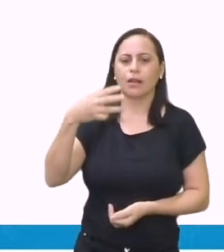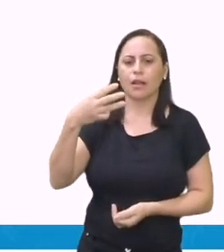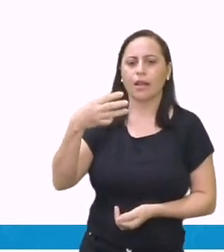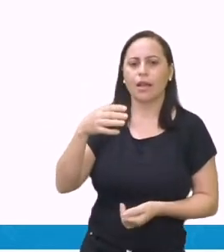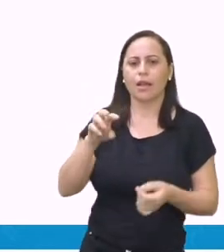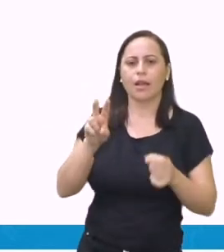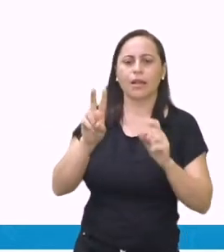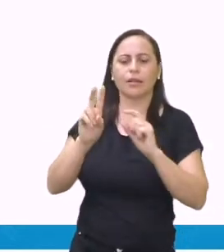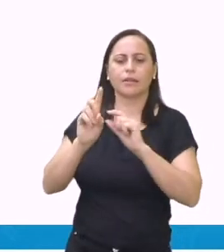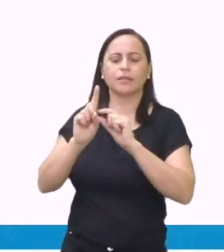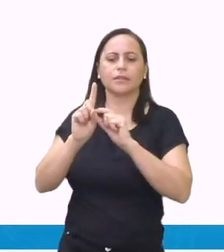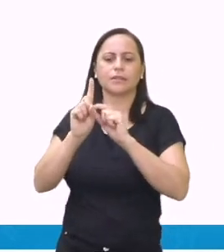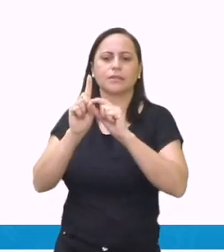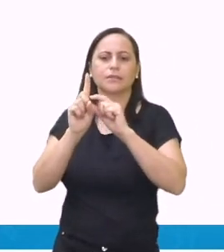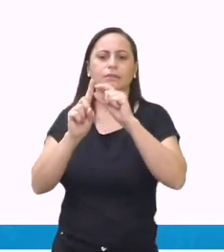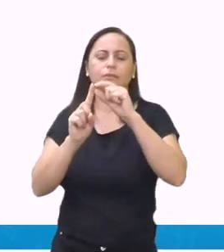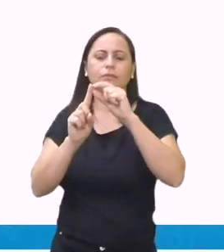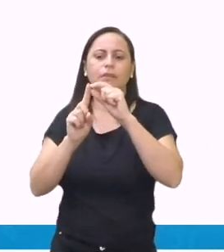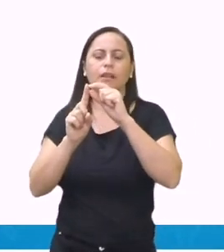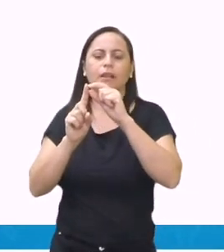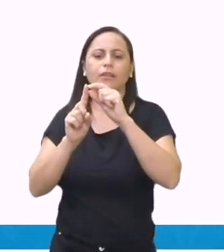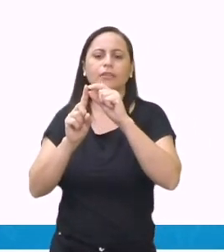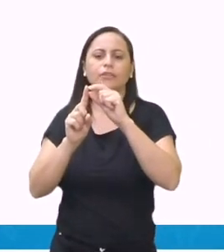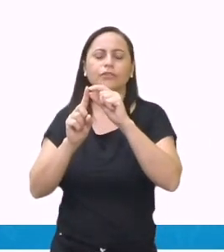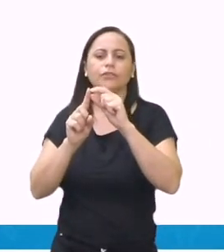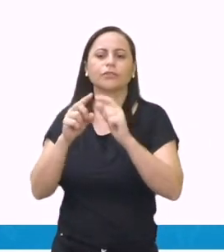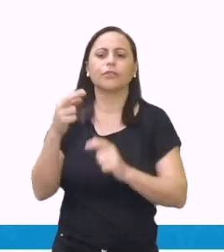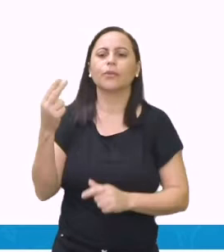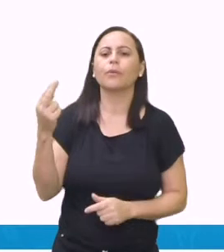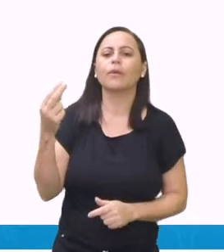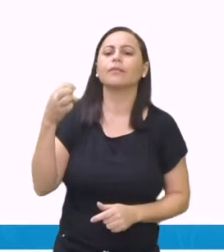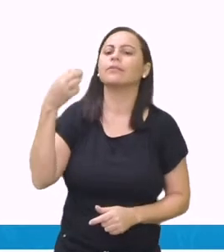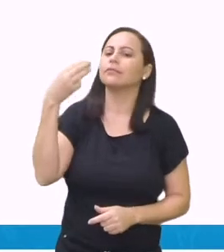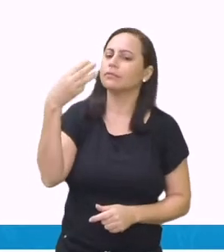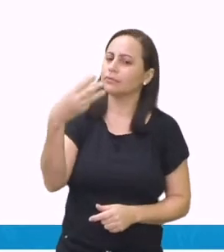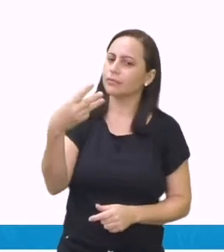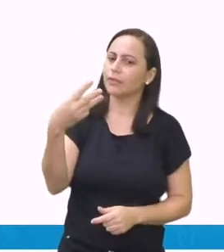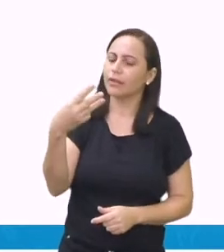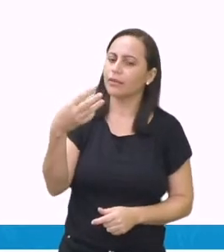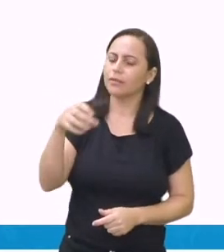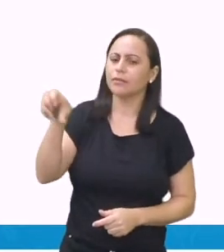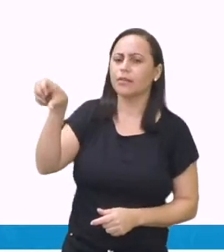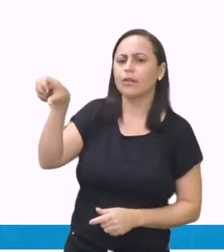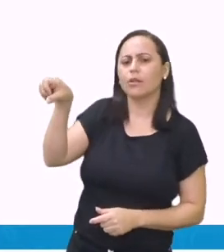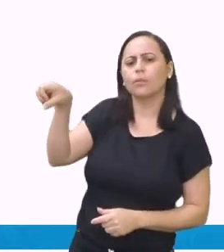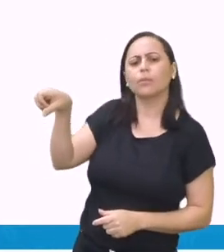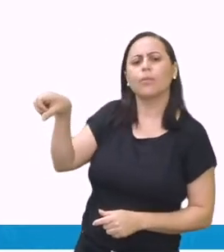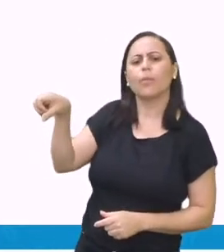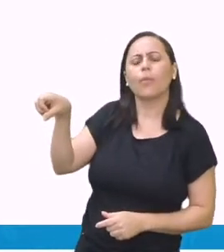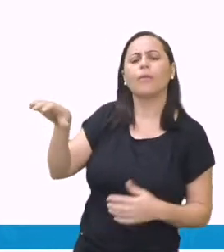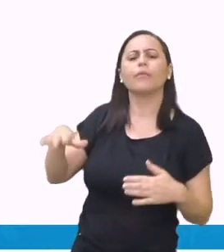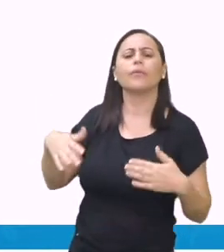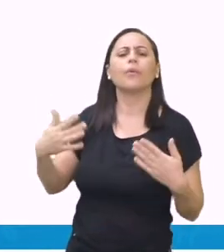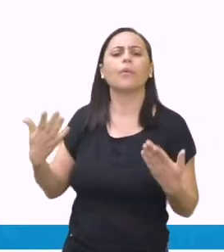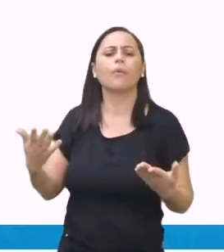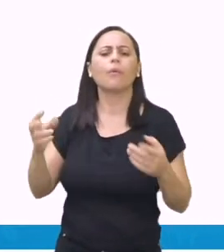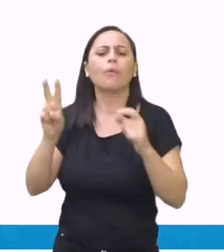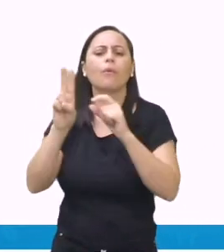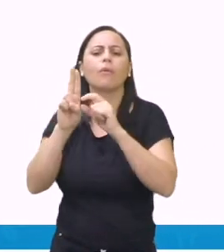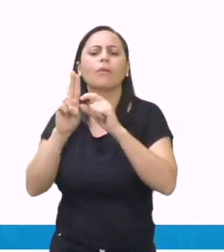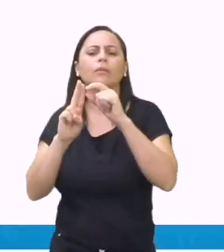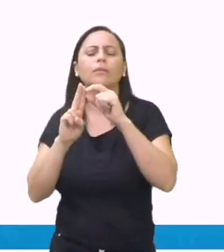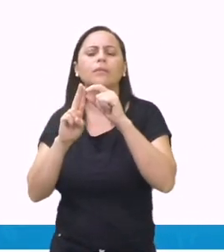unidades vale 3 unidades. E o 9 na ordem das